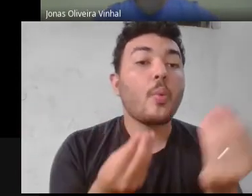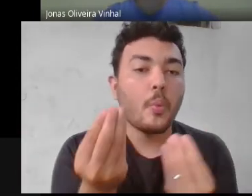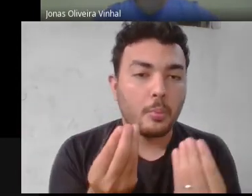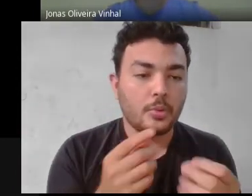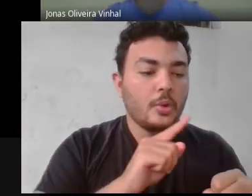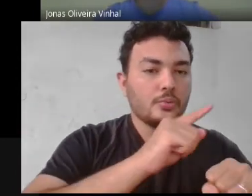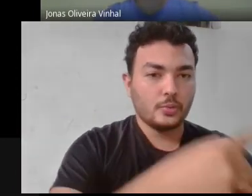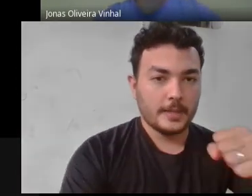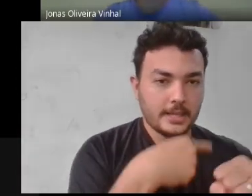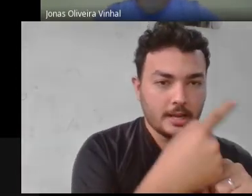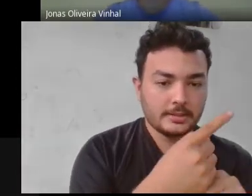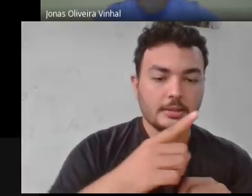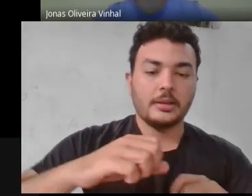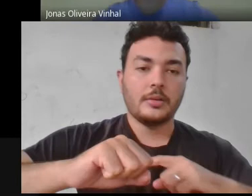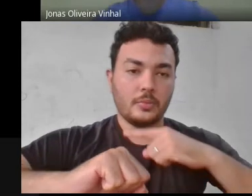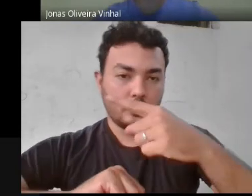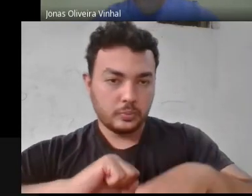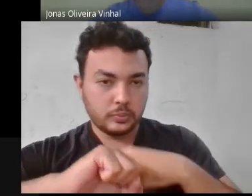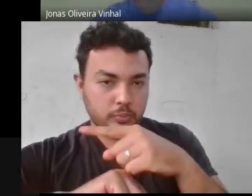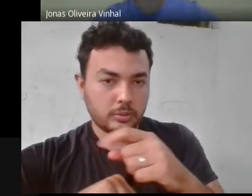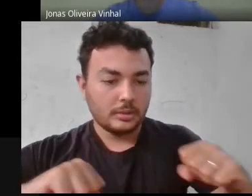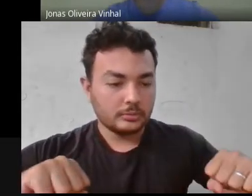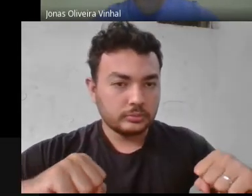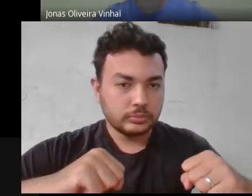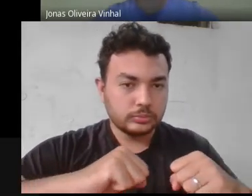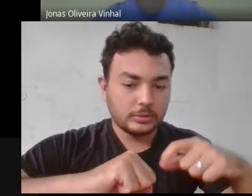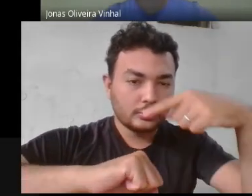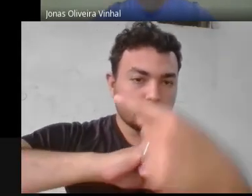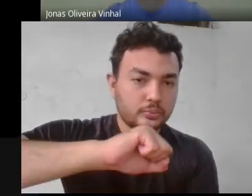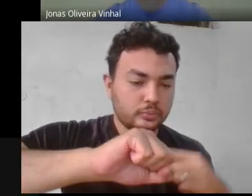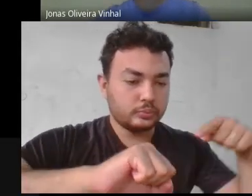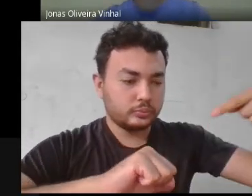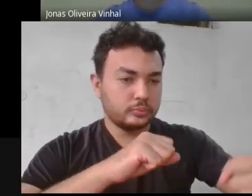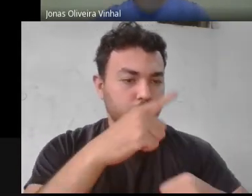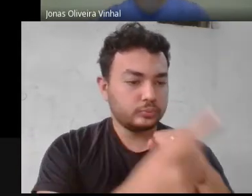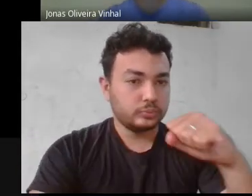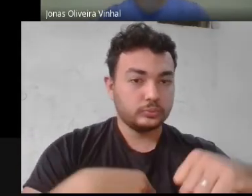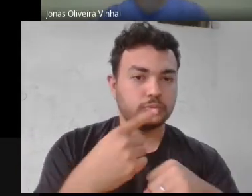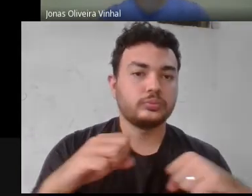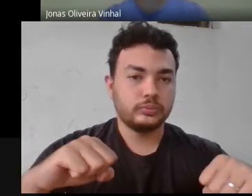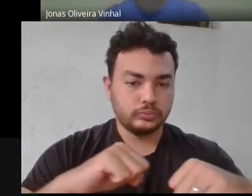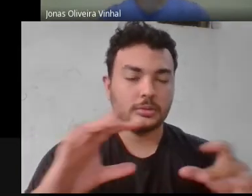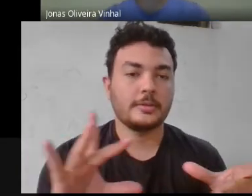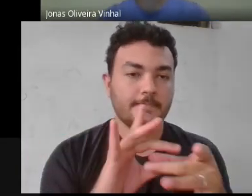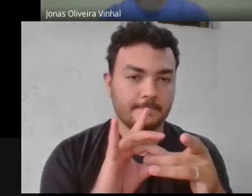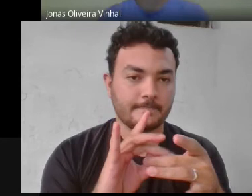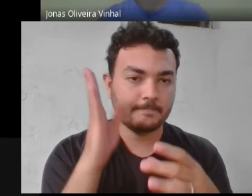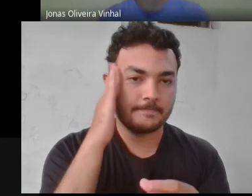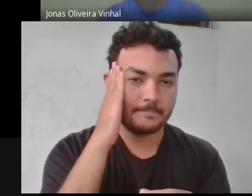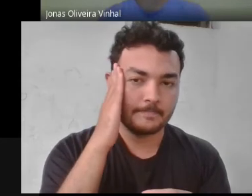átomos se superpõem ou se sobrepõem, né? Então, a tendência, eu vou mostrar na figura daqui a pouco para vocês, mas a tendência é a